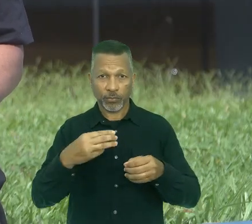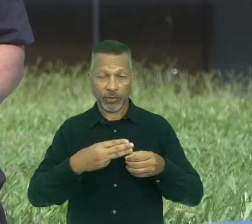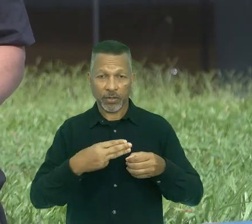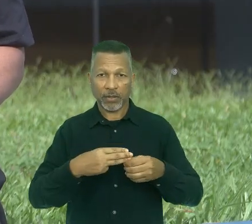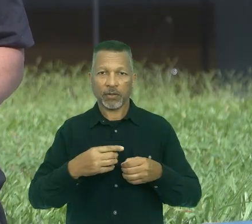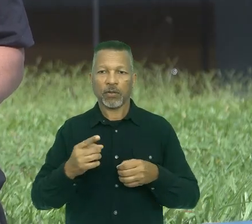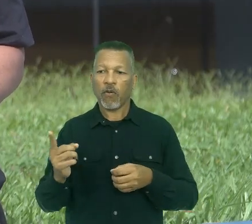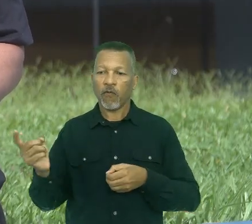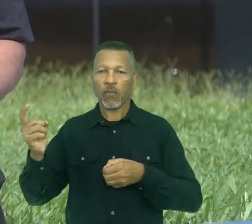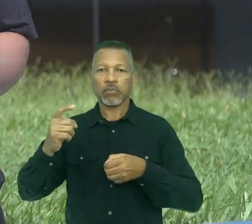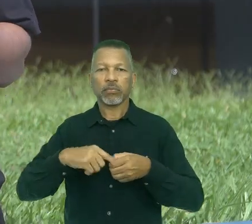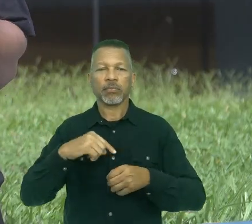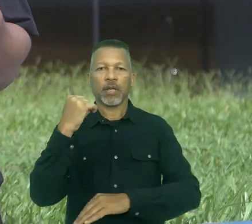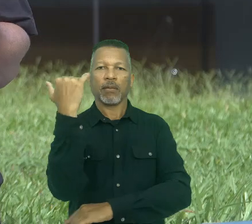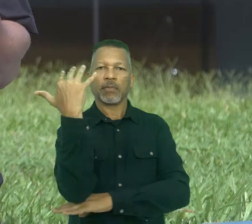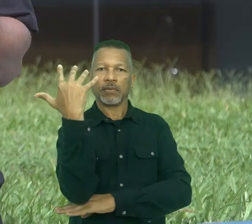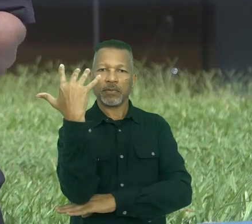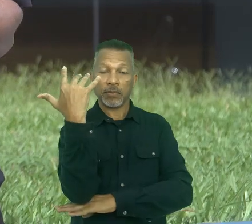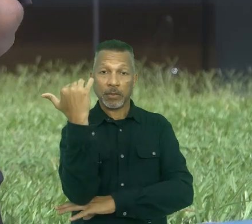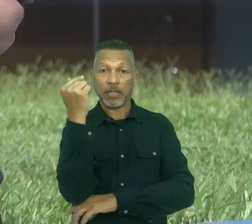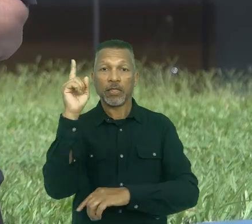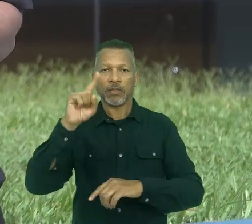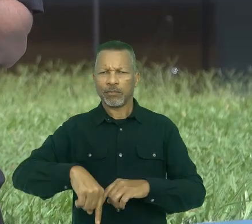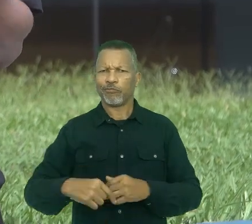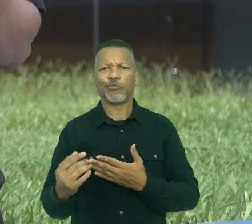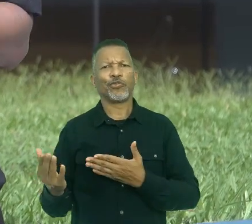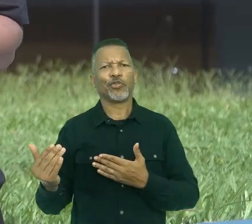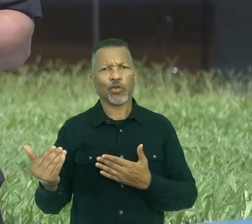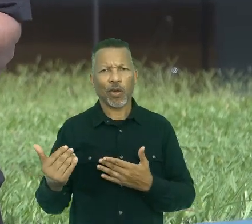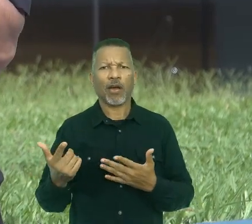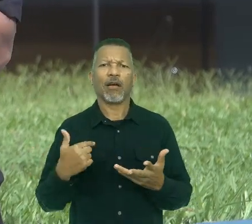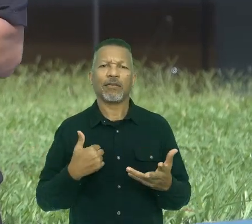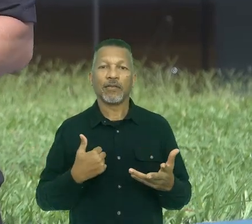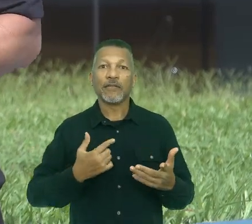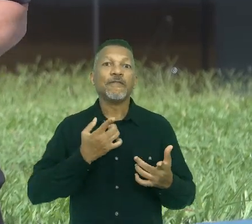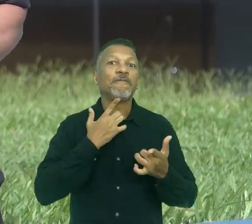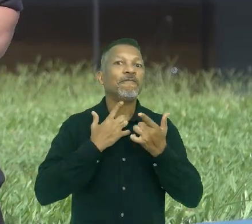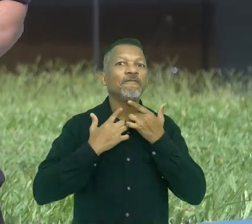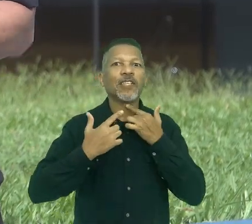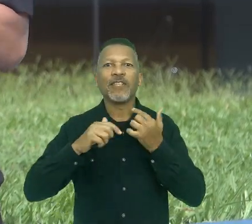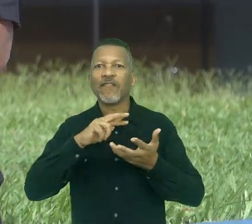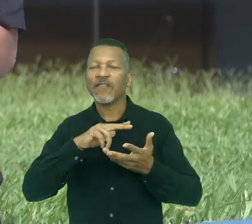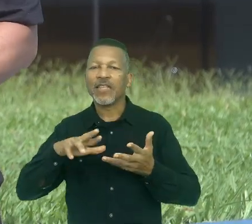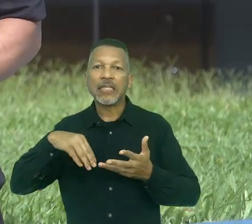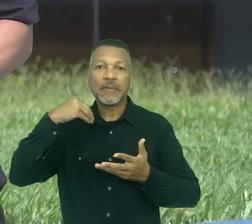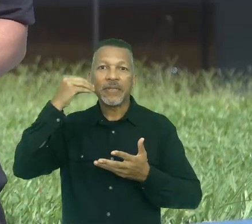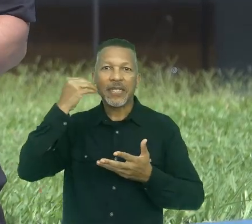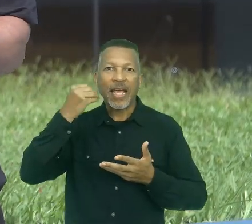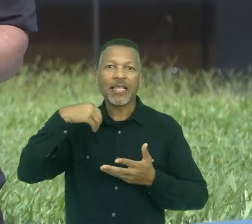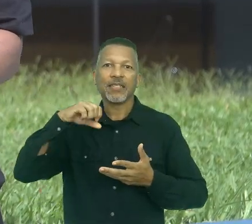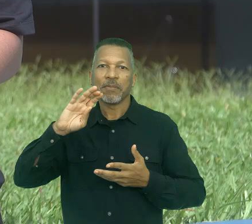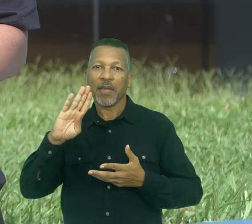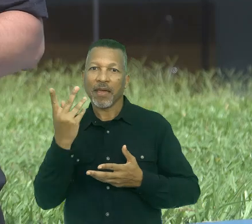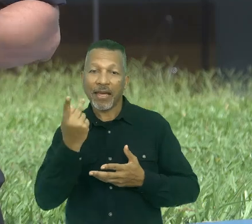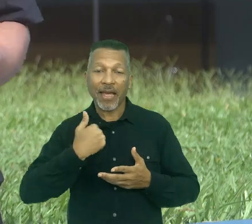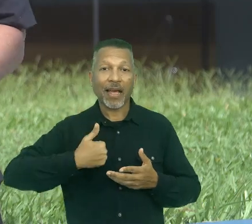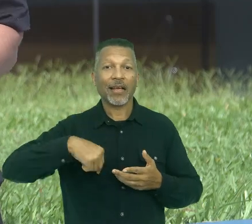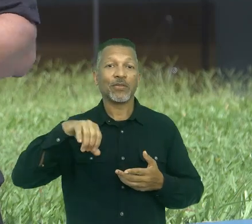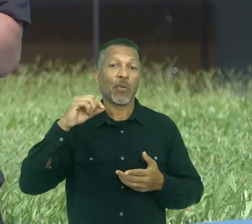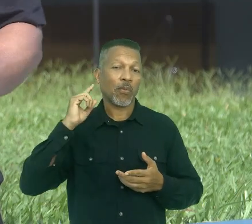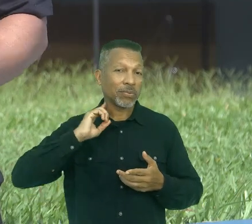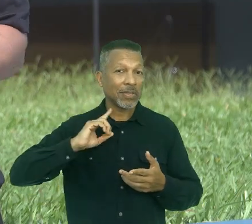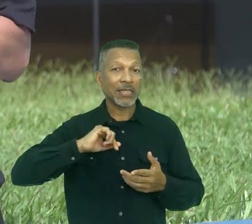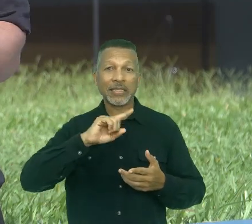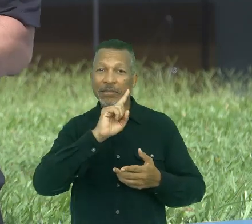para Ipatinga, ainda muito jovem, com muitos anseios da experiência minha de Belo Horizonte, do Rio de Janeiro, cheio